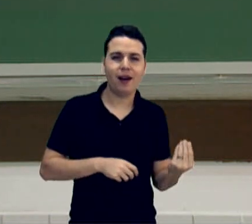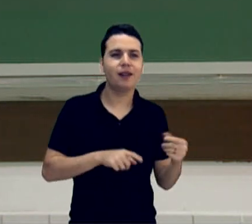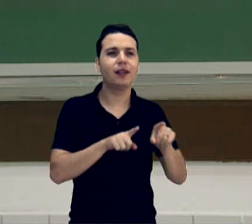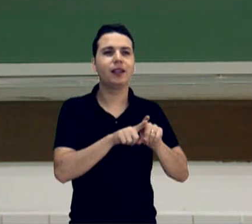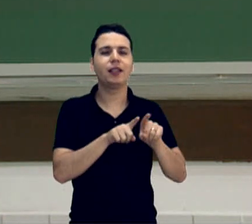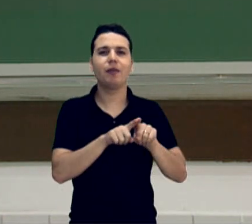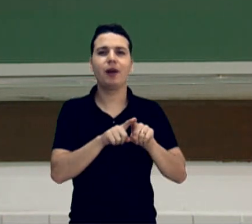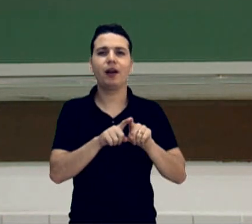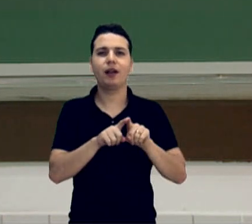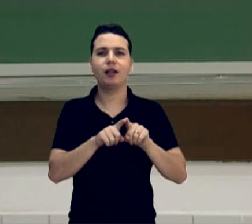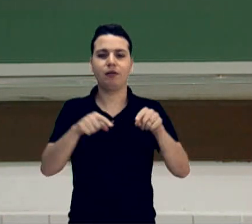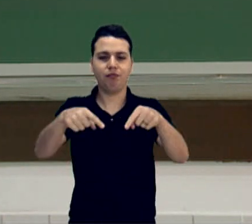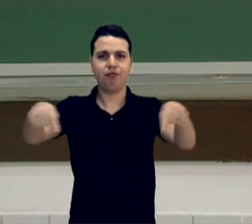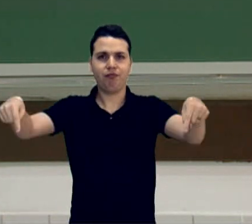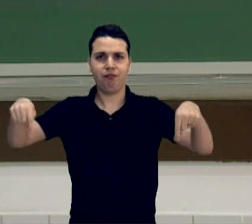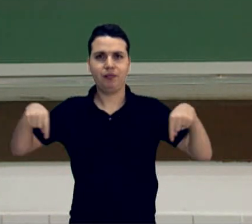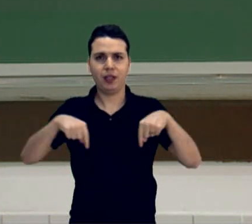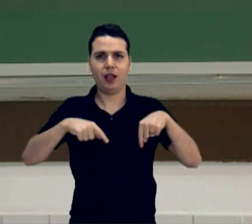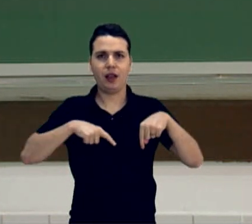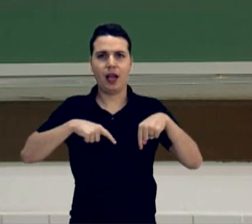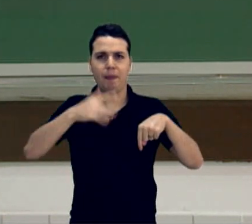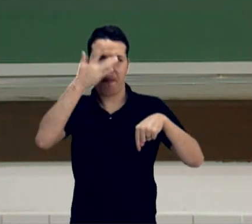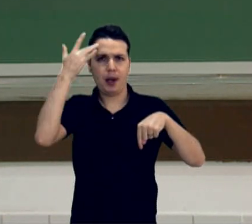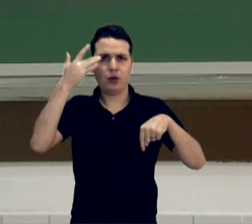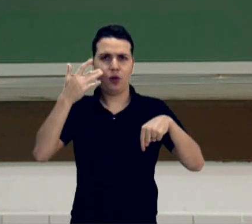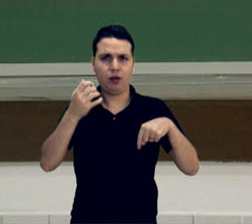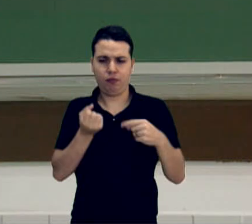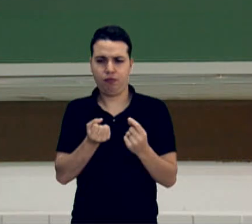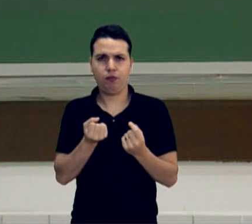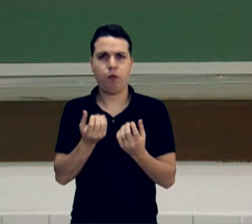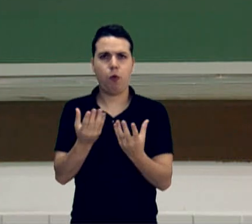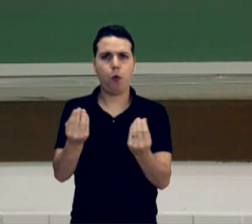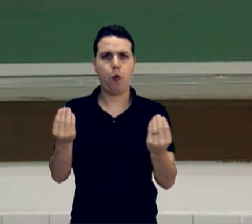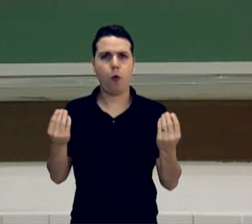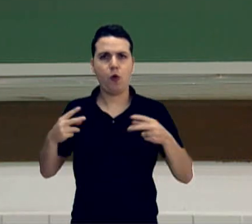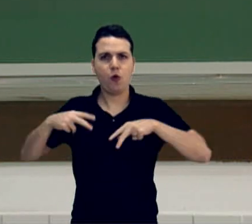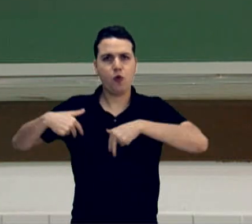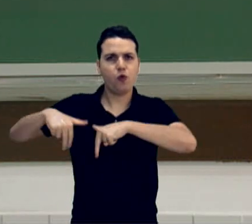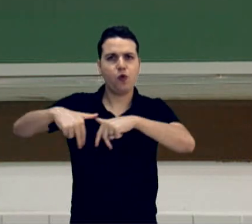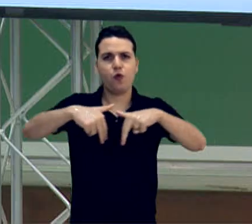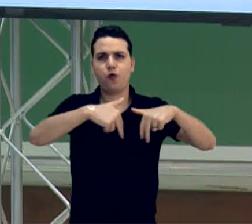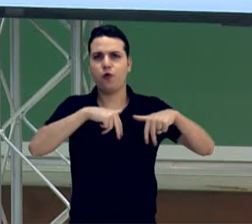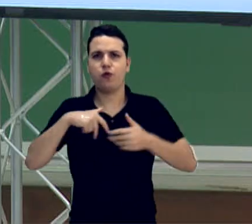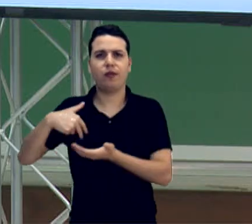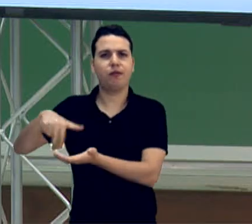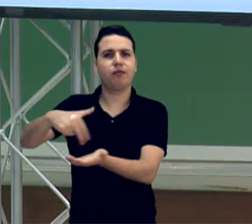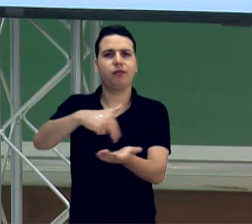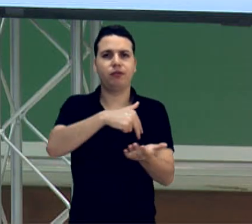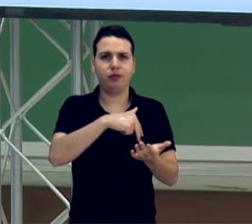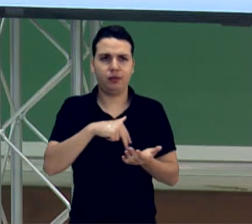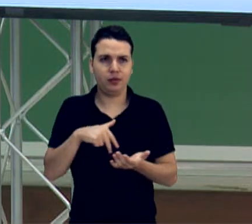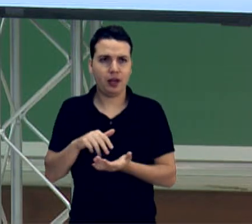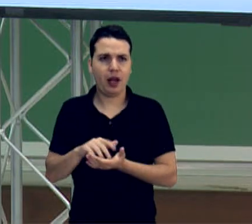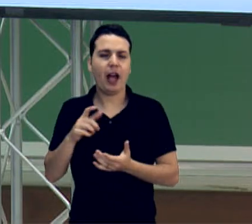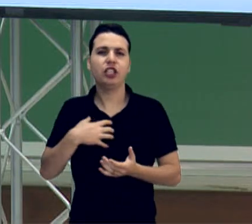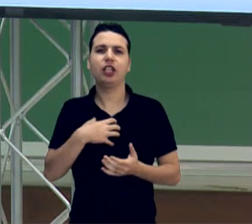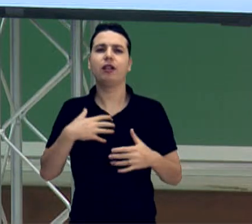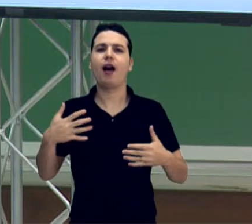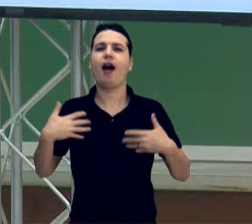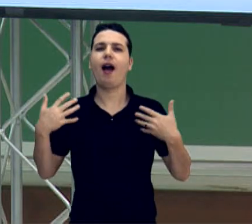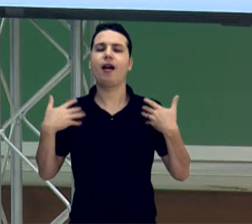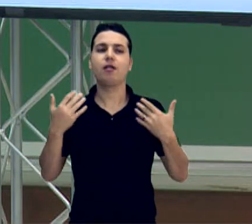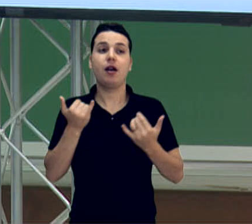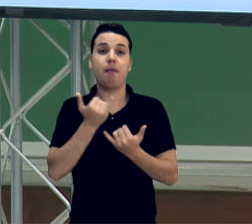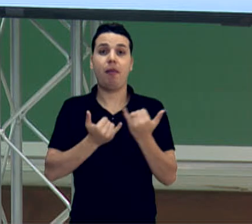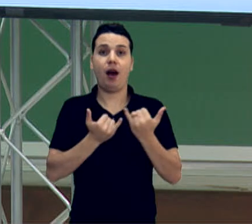nos bailes, né? Pela expressão de quem está dançando, é de muita alegria, né? Então, é como se o casal